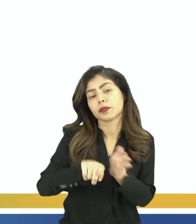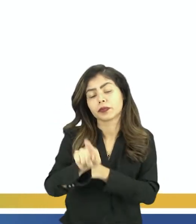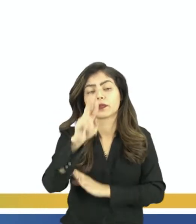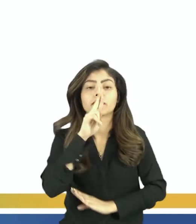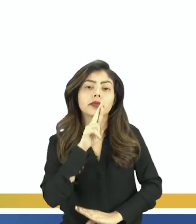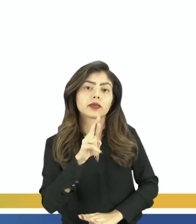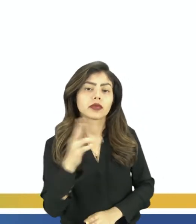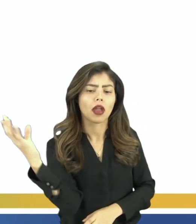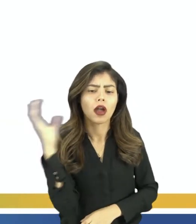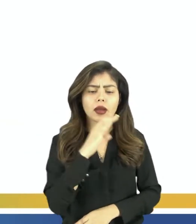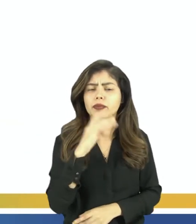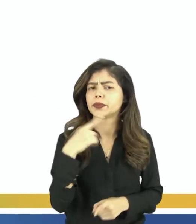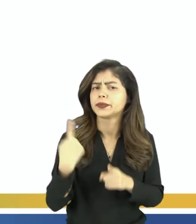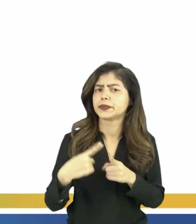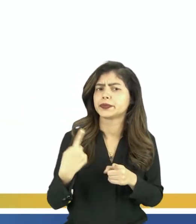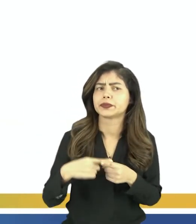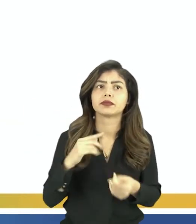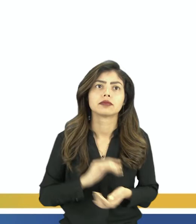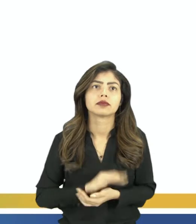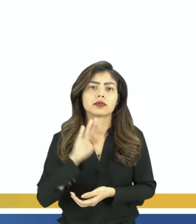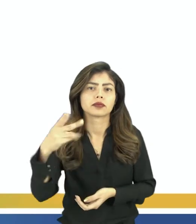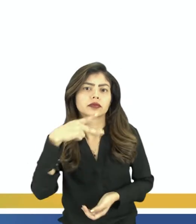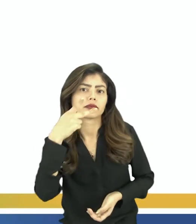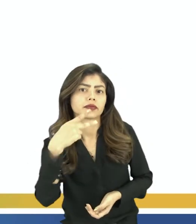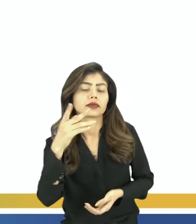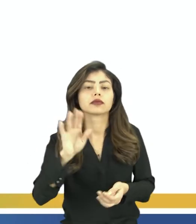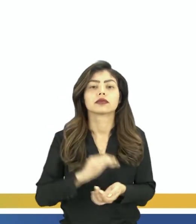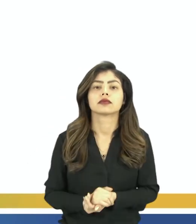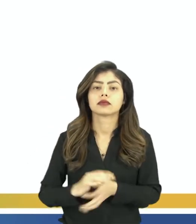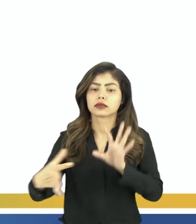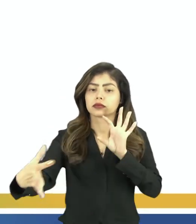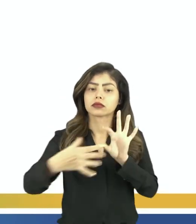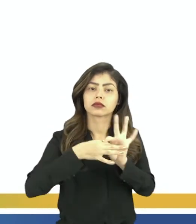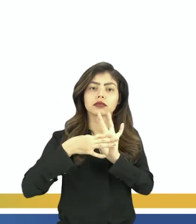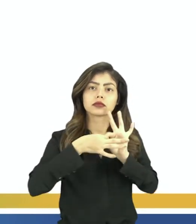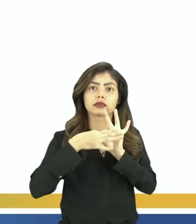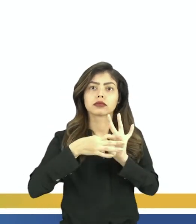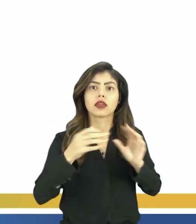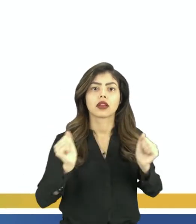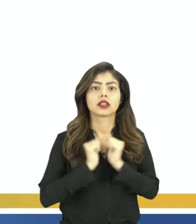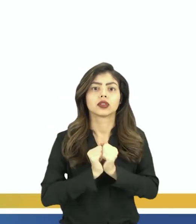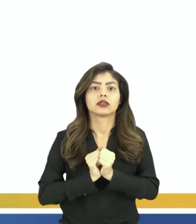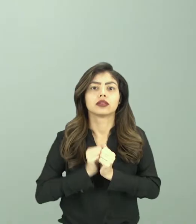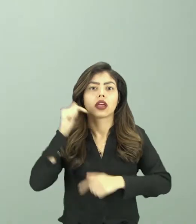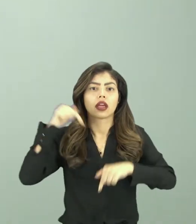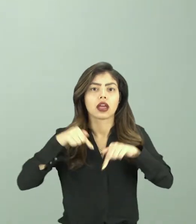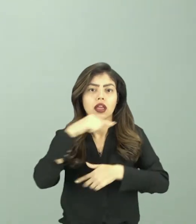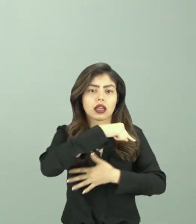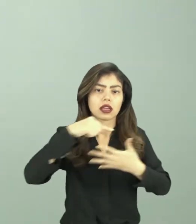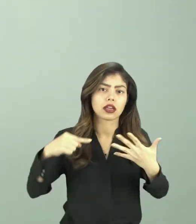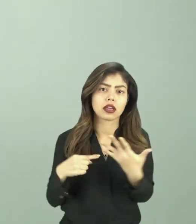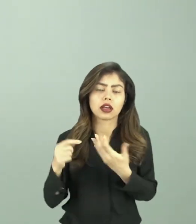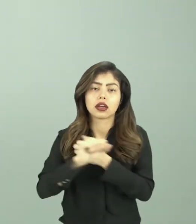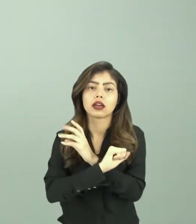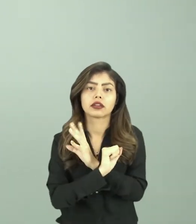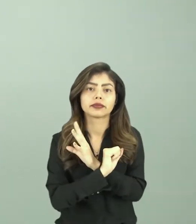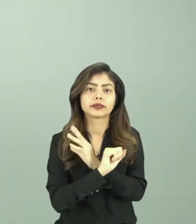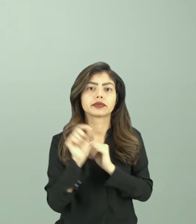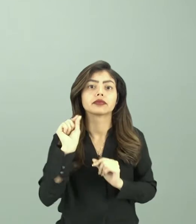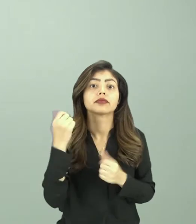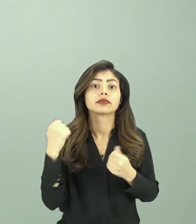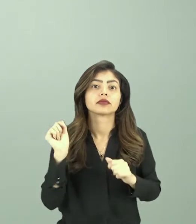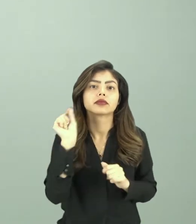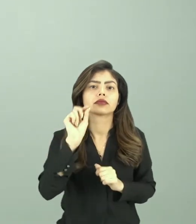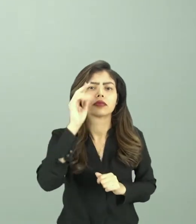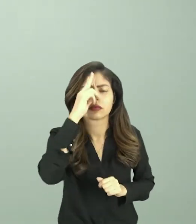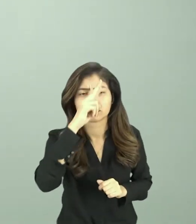de forma bem rápida. Por quê? Quando se fala de ligação que une os elementos químicos de uma substância ácida, a gente